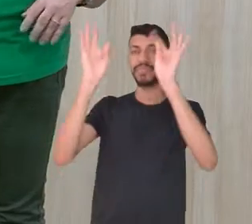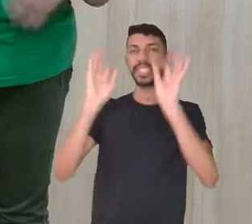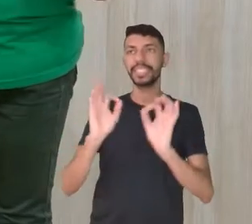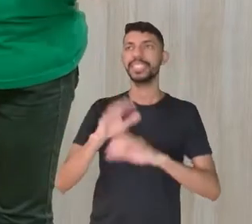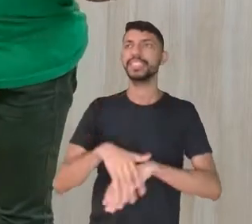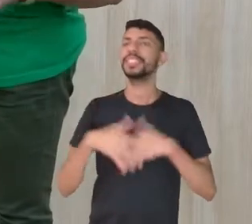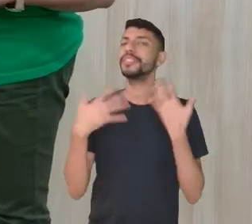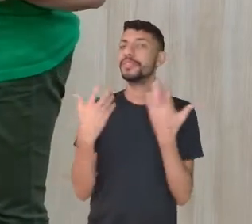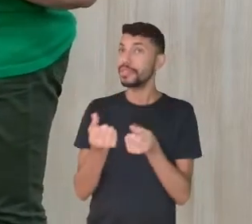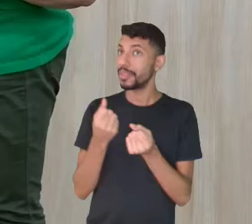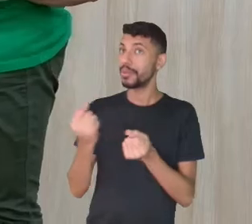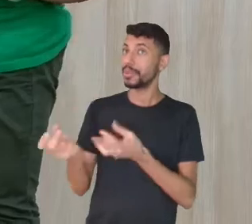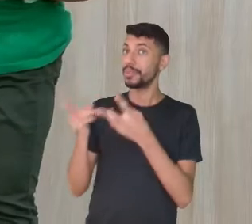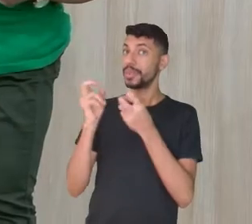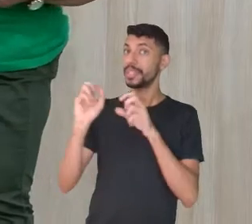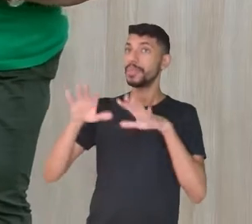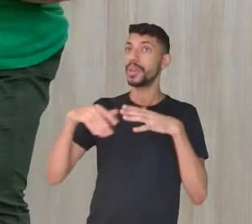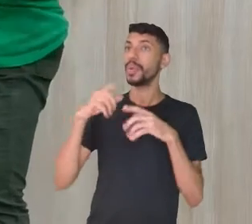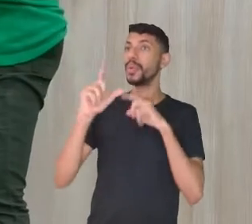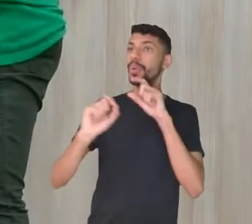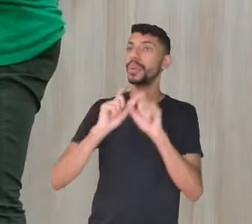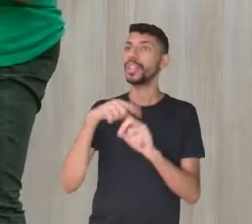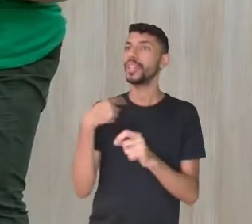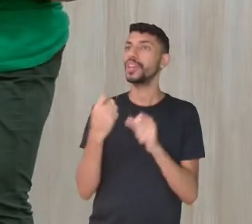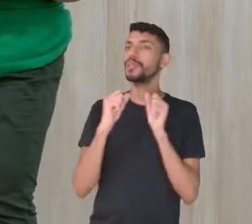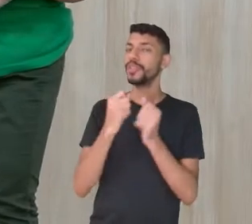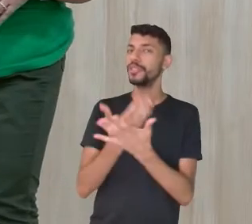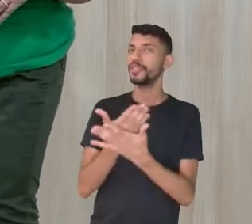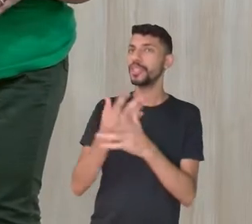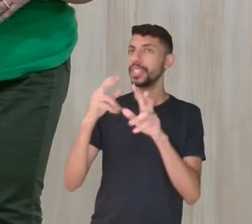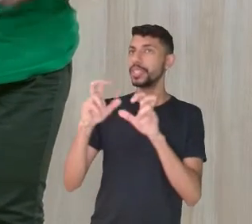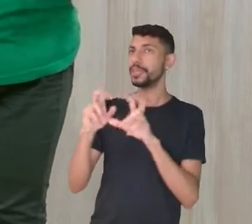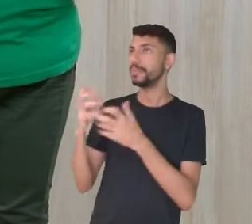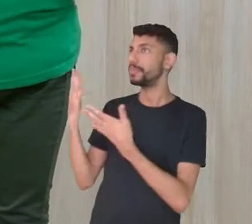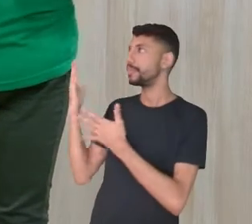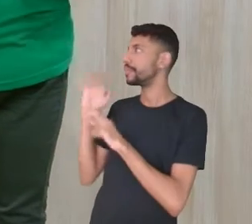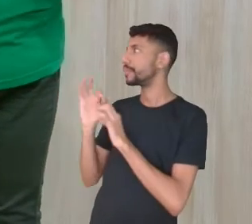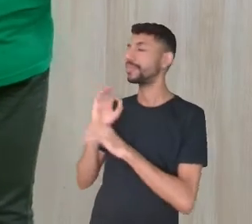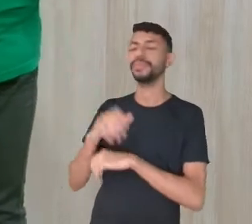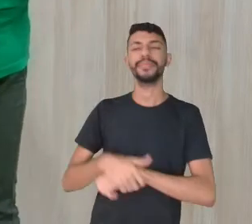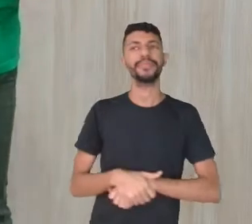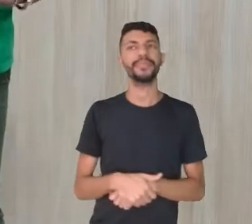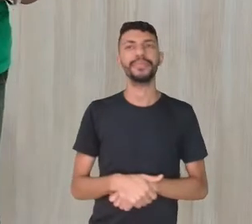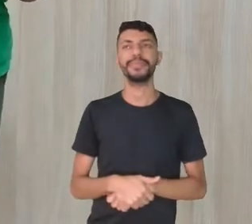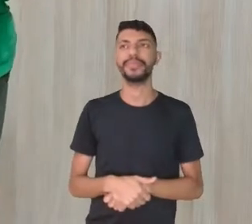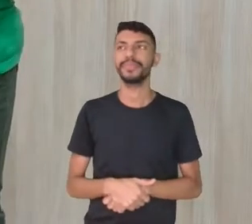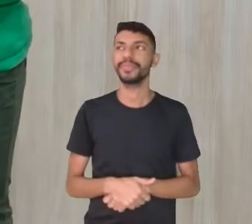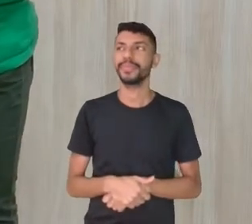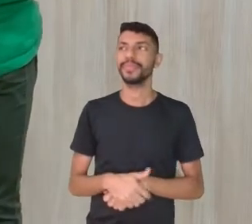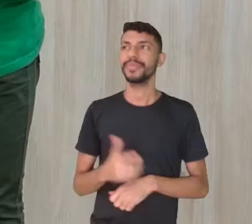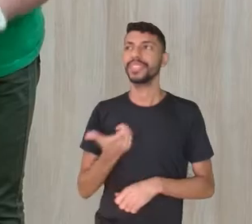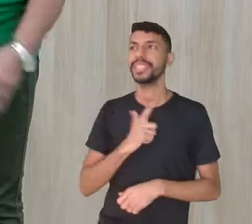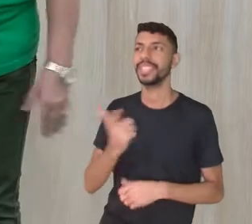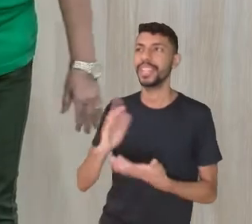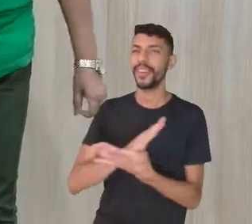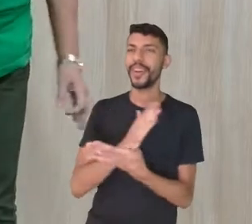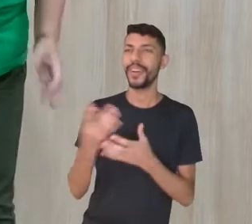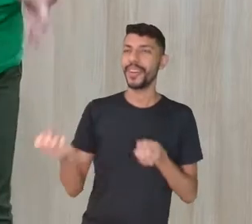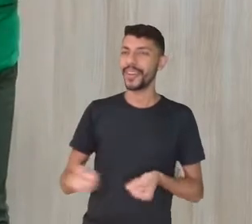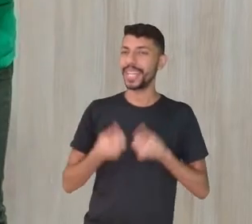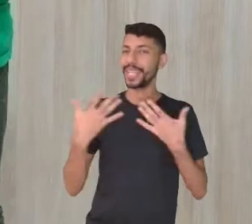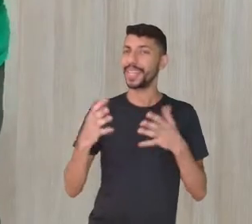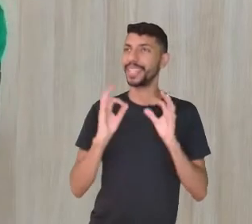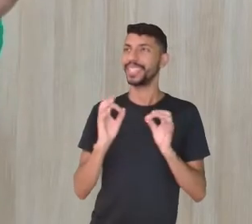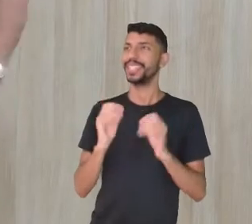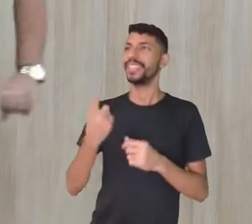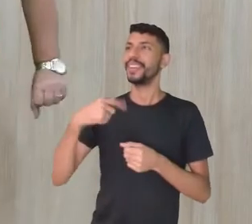tem sobre esses, vamos dizer, esses avanços tecnológicos e o que é que nós temos. Eu tenho até algumas surpresas aqui. Vou